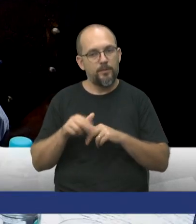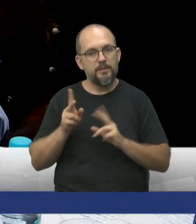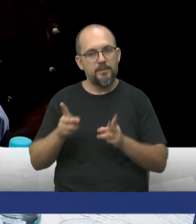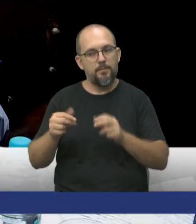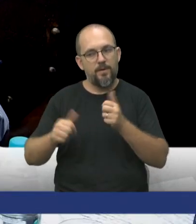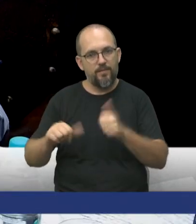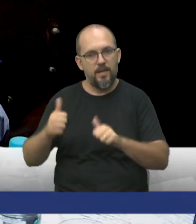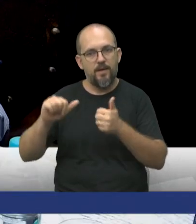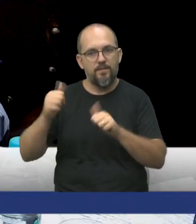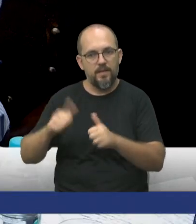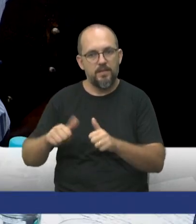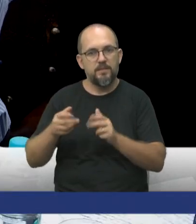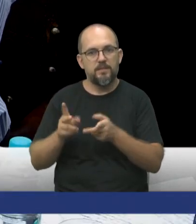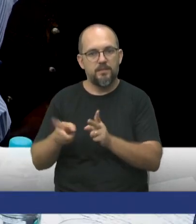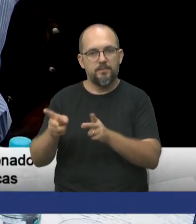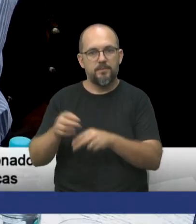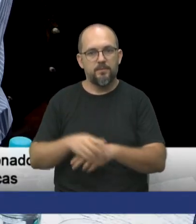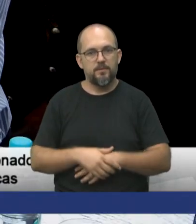avaliação.